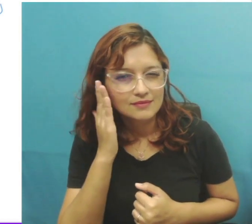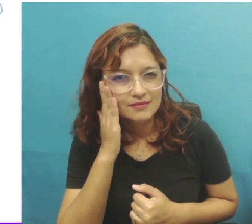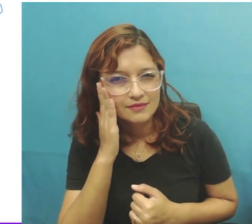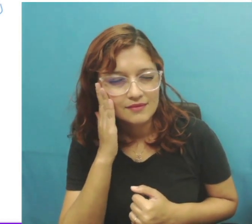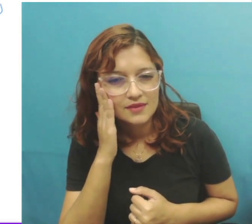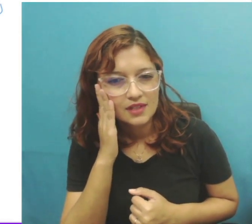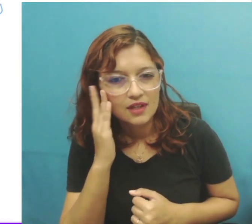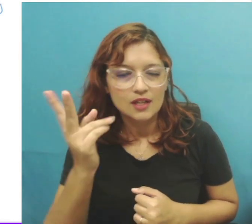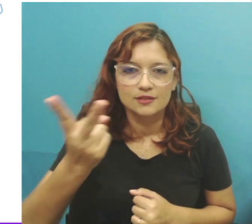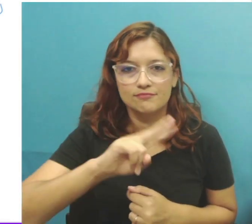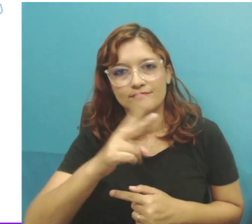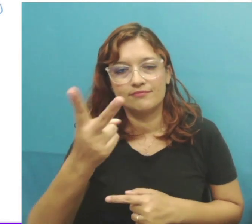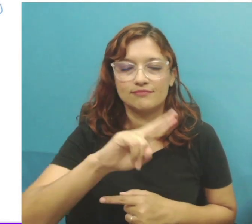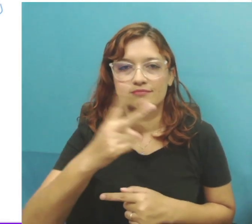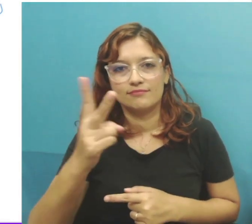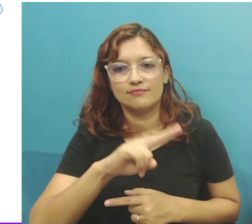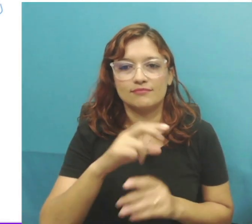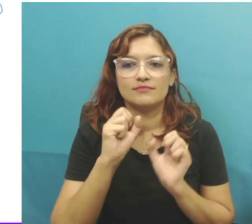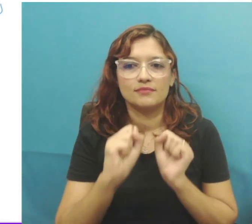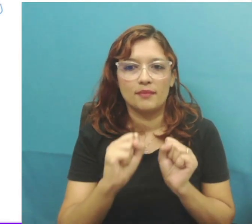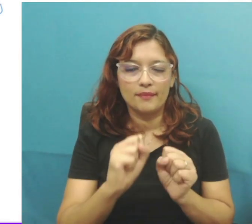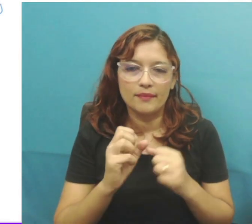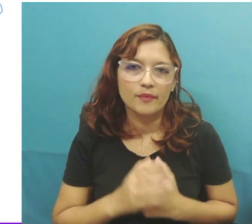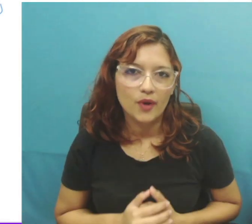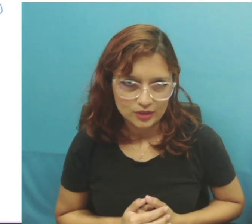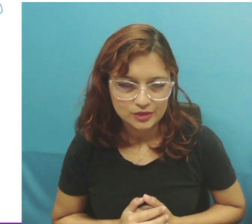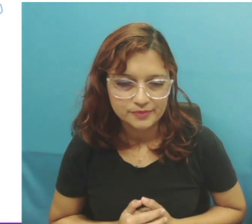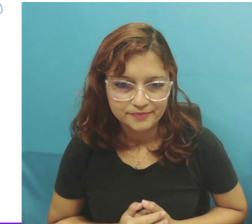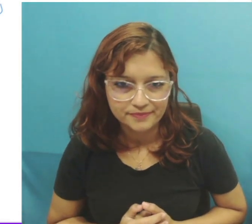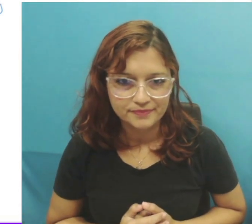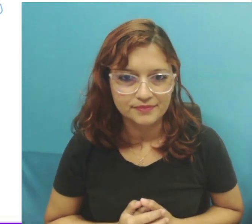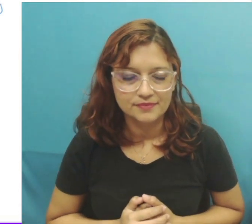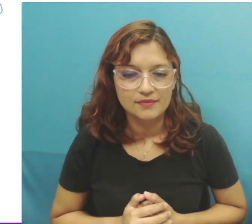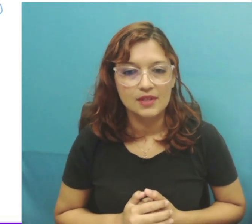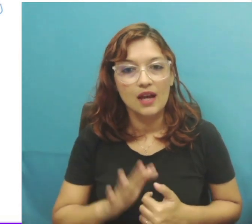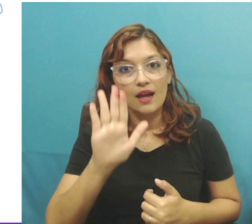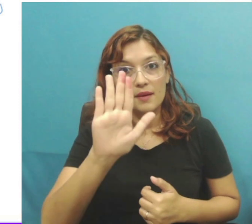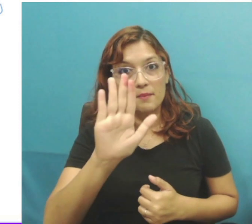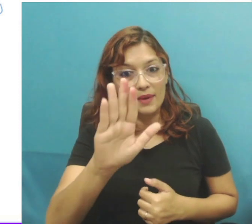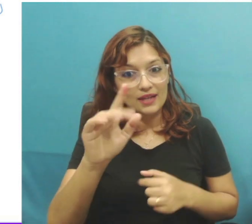pelo contigo. Entendeu? Pode usar um dos dois.